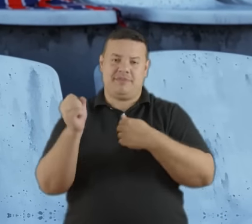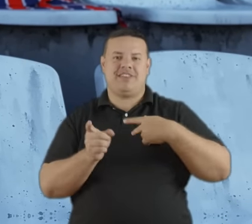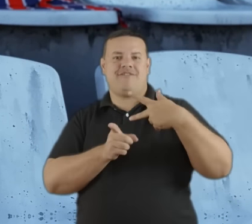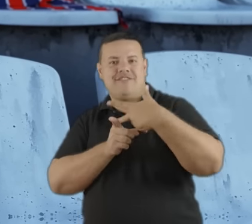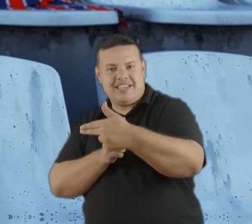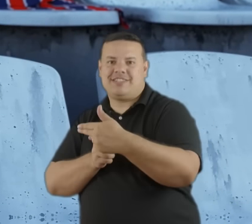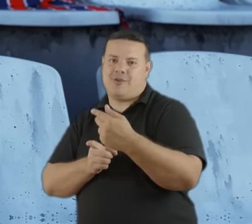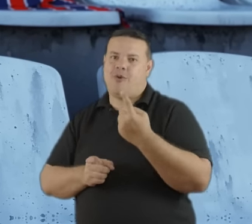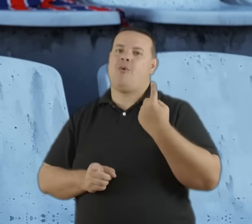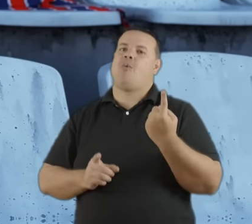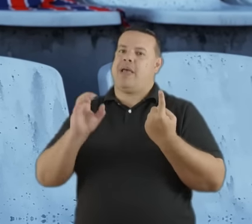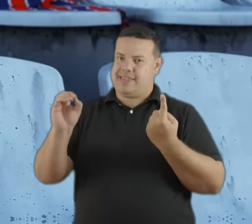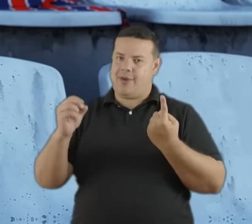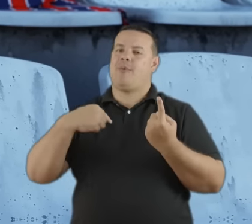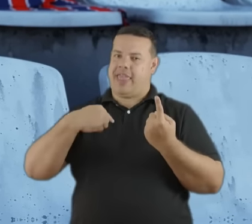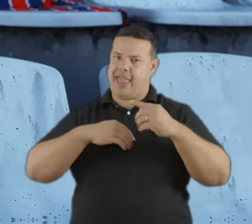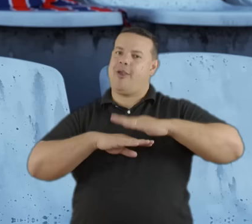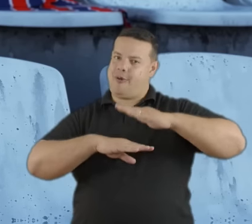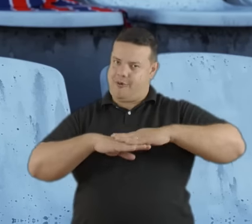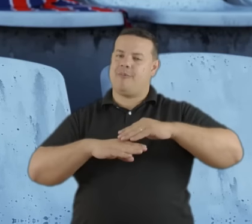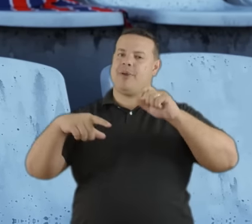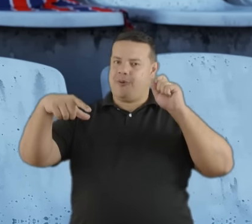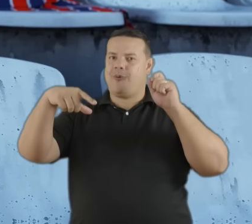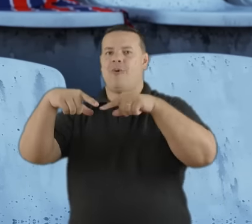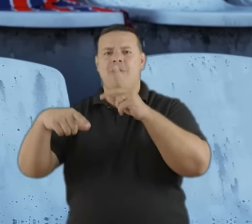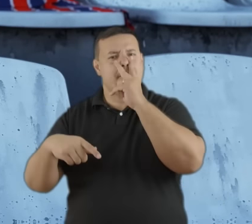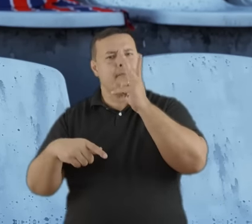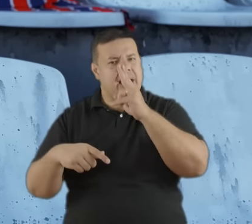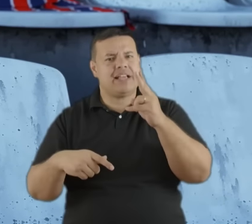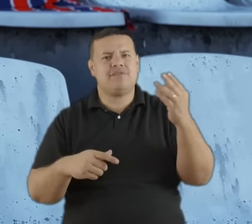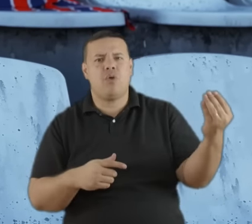nós ganhamos de 1-0. Foi um gol meu, inclusive, eu acho que foi